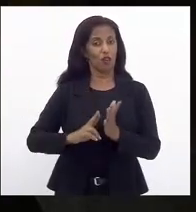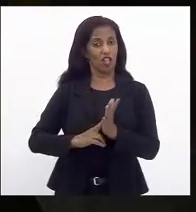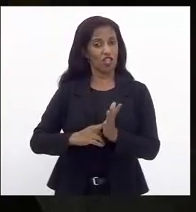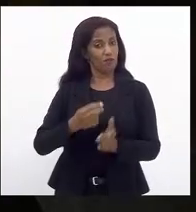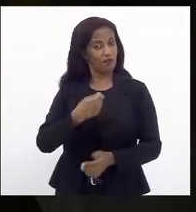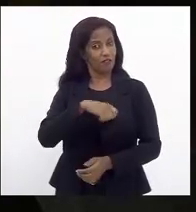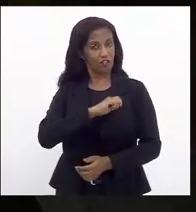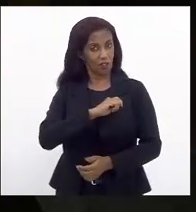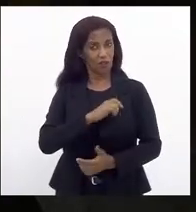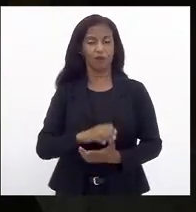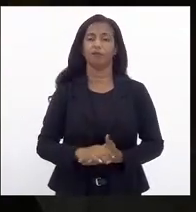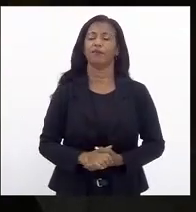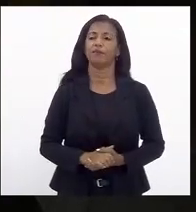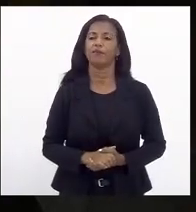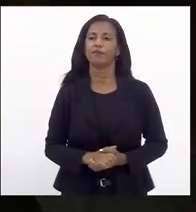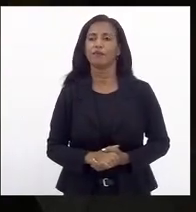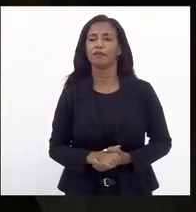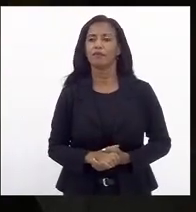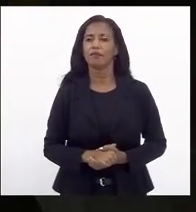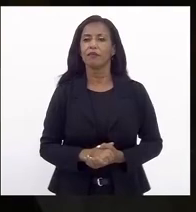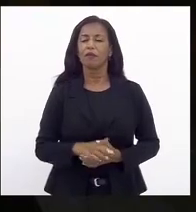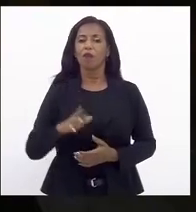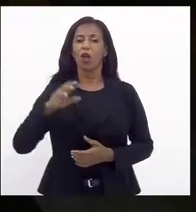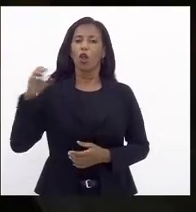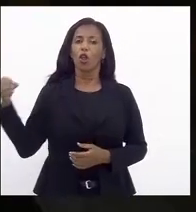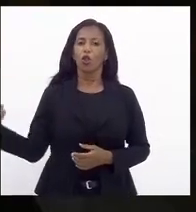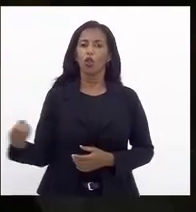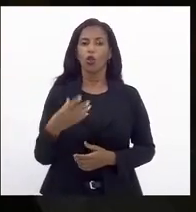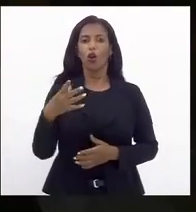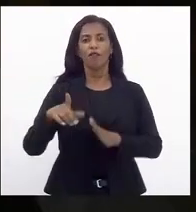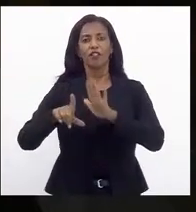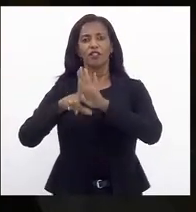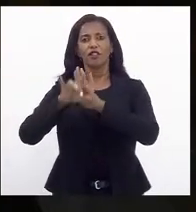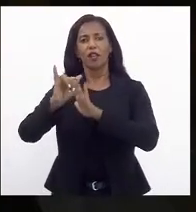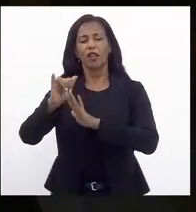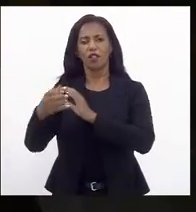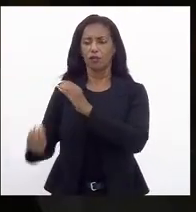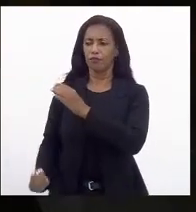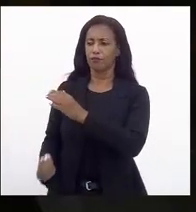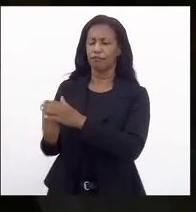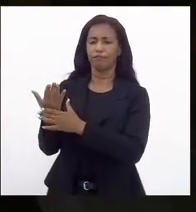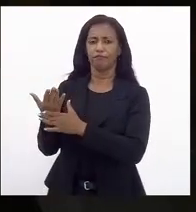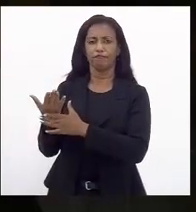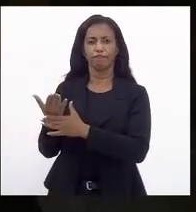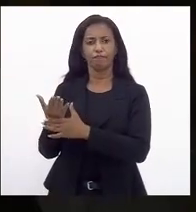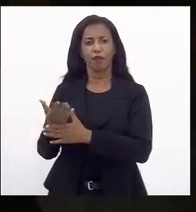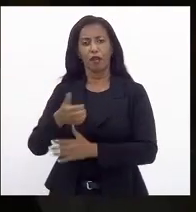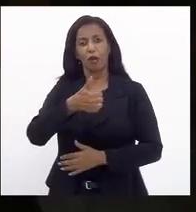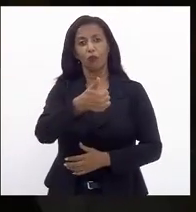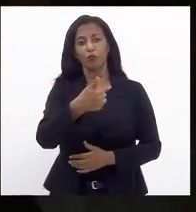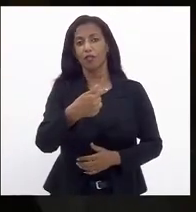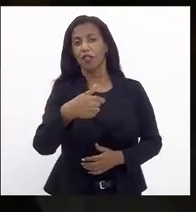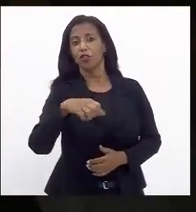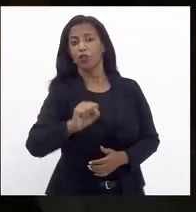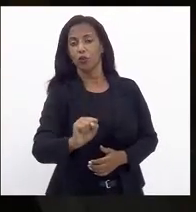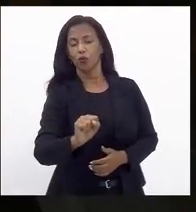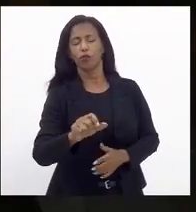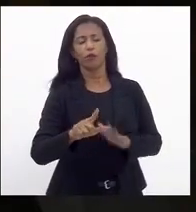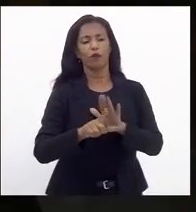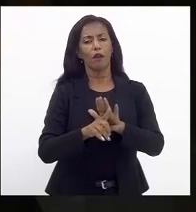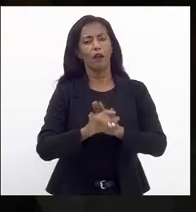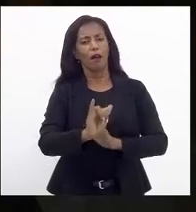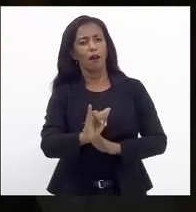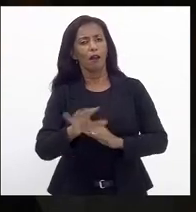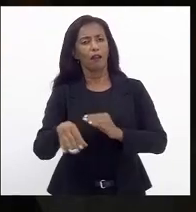recuperação fiscal as novas leis foram aprovadas a lei complementar os 78 a